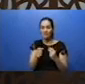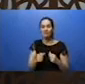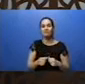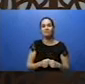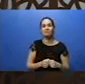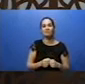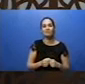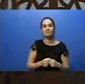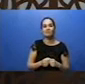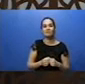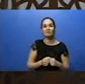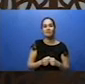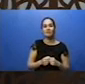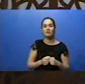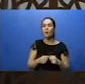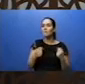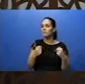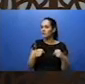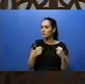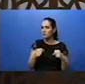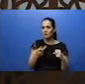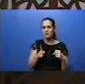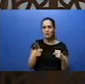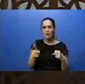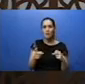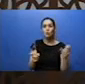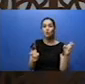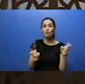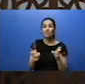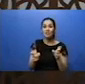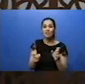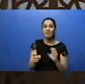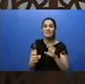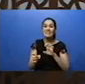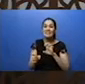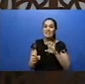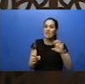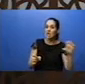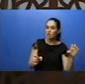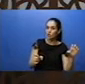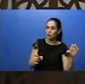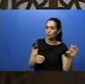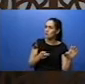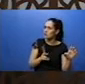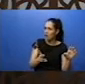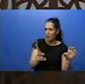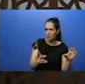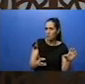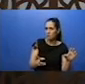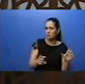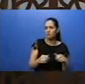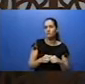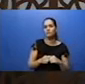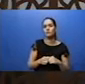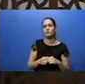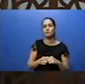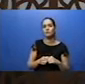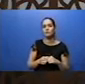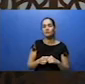o x ficar do lado esquerdo e o número do lado direito. Extraio a raiz quadrada dos dois lados.